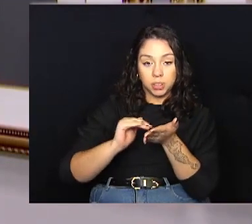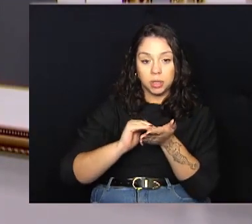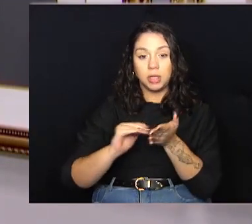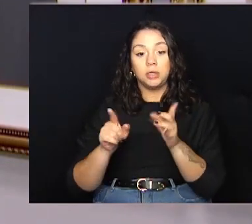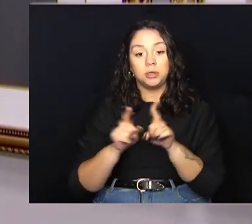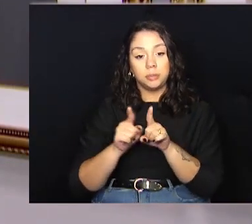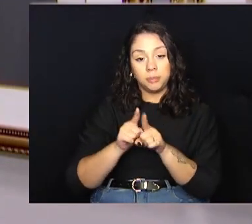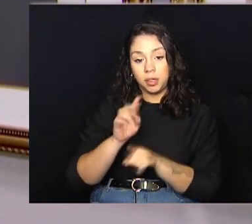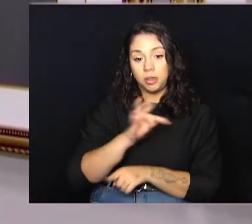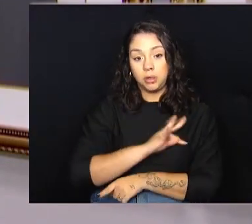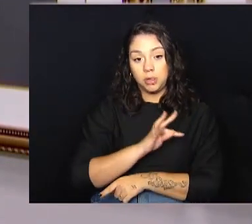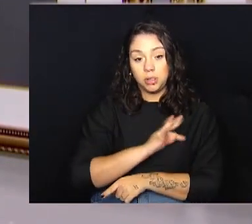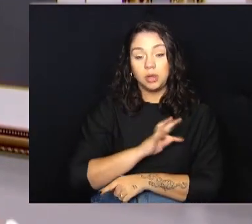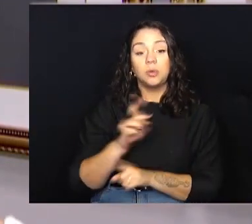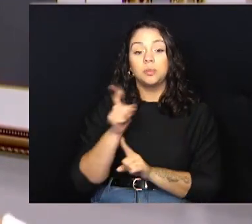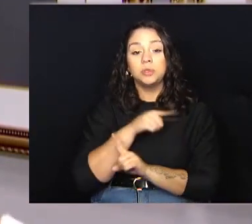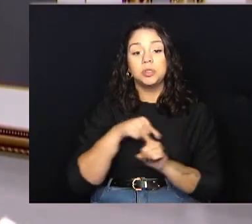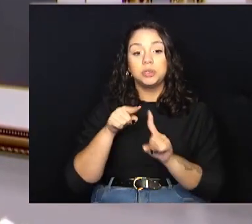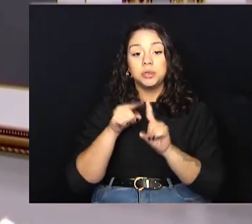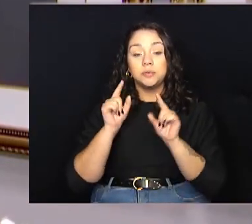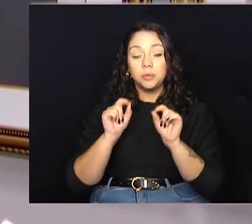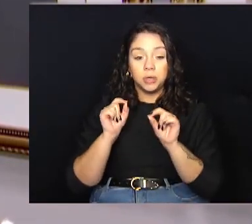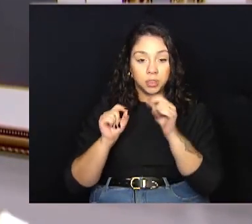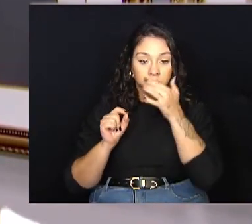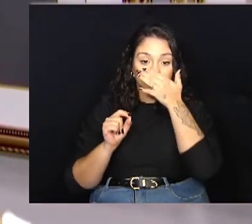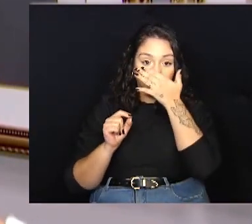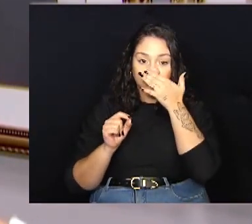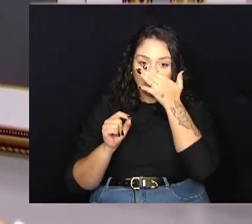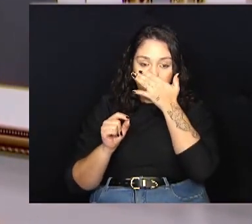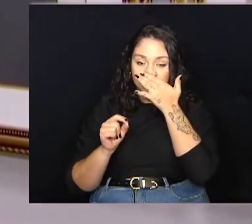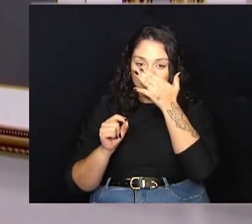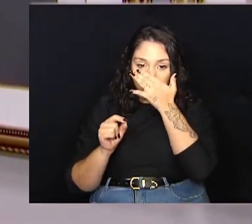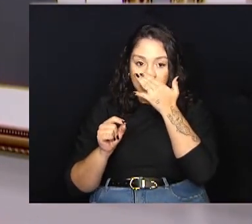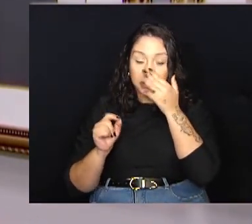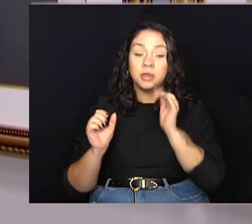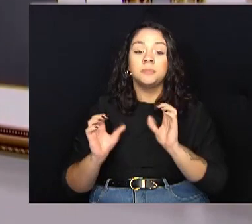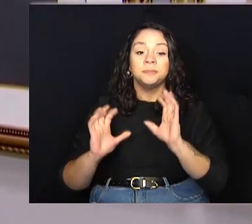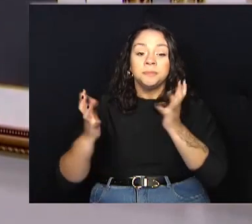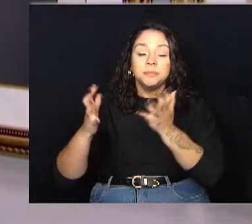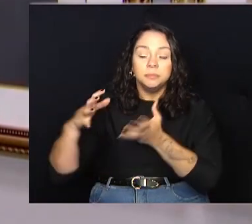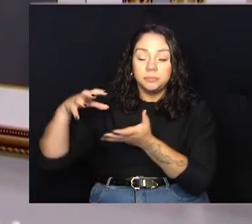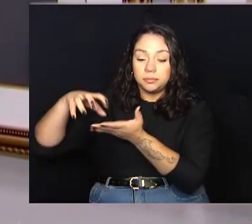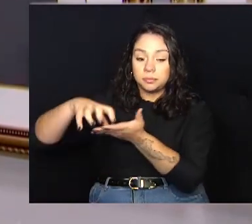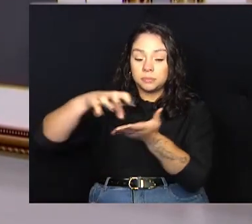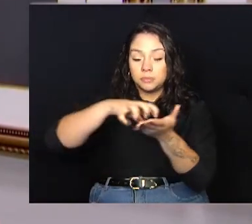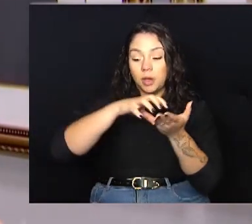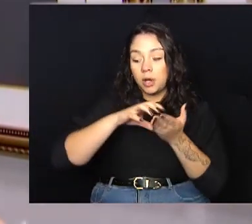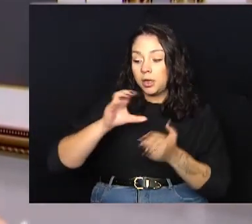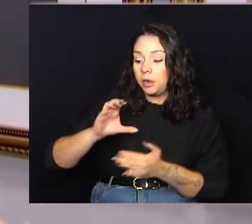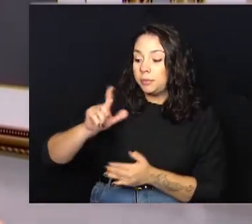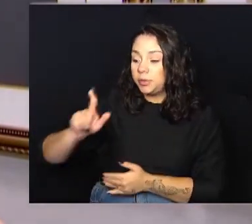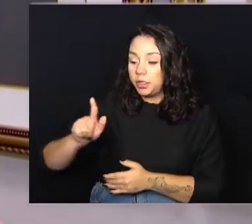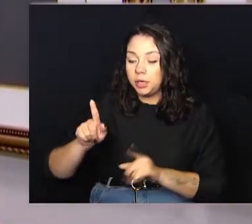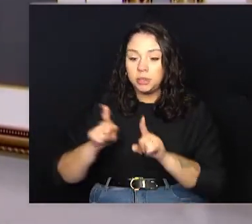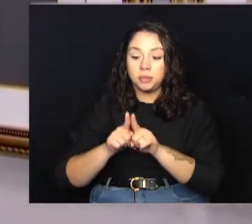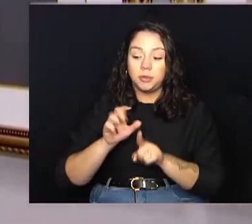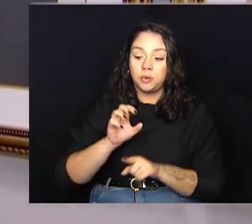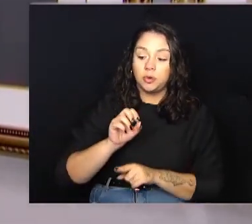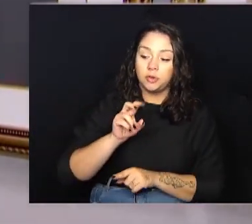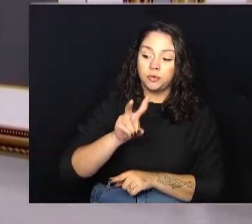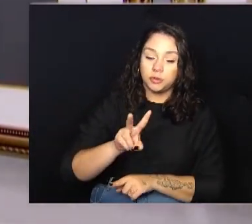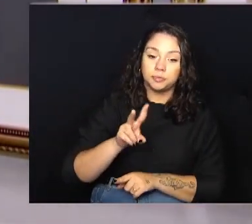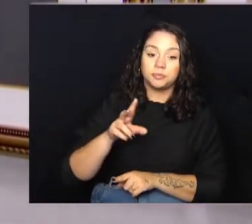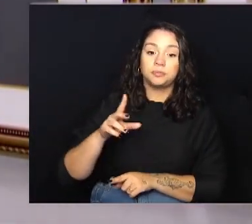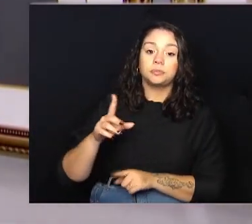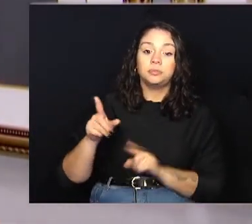e os técnicos para que a gente faça o a festa dos distritos distrito do Campo Grande Ouro Verde que nós conseguimos